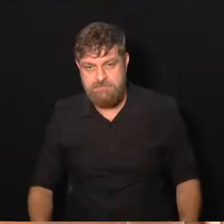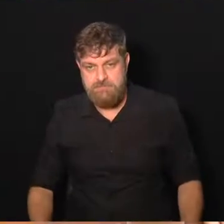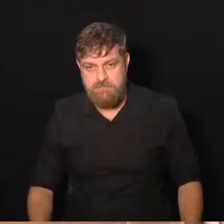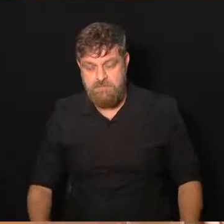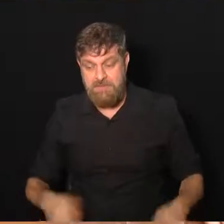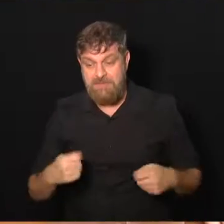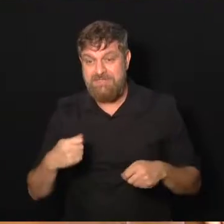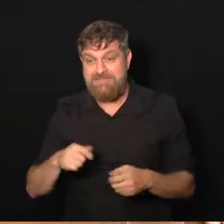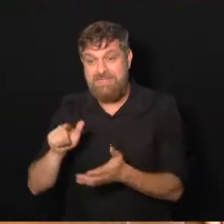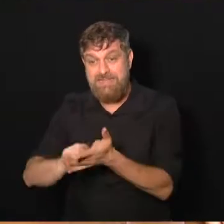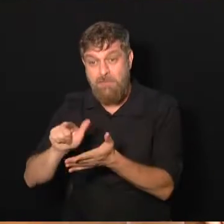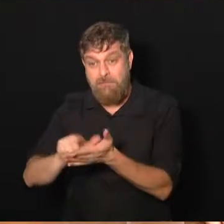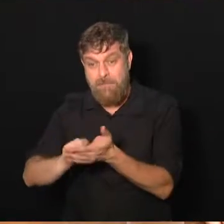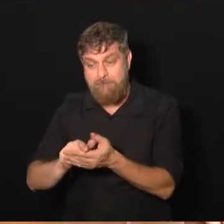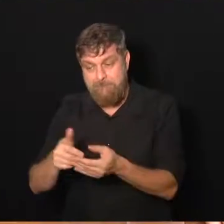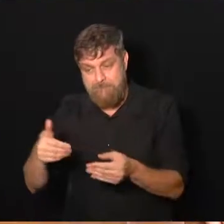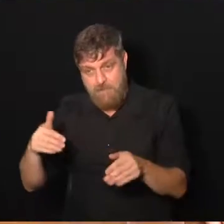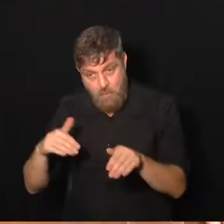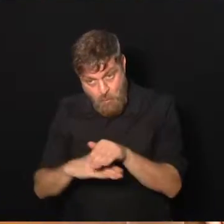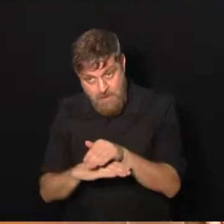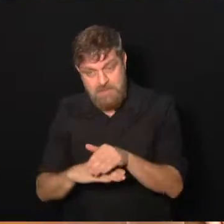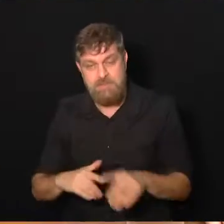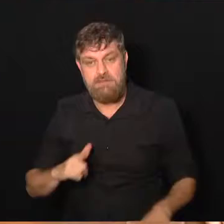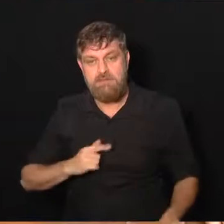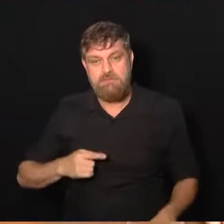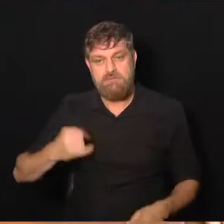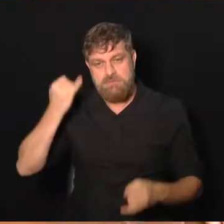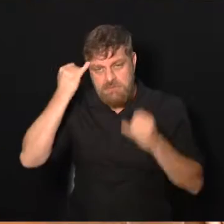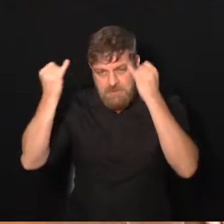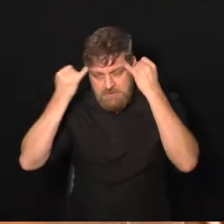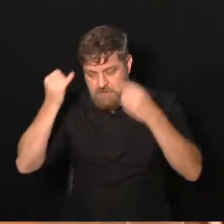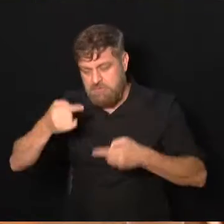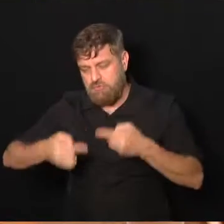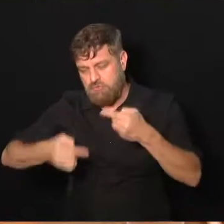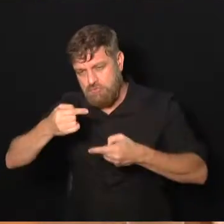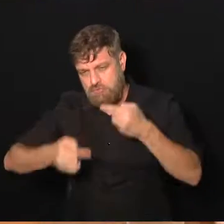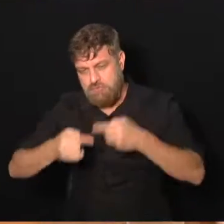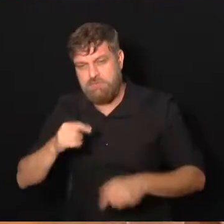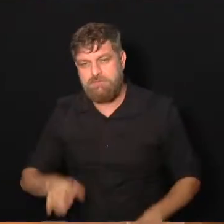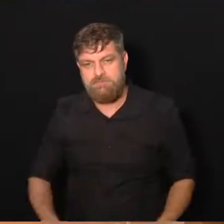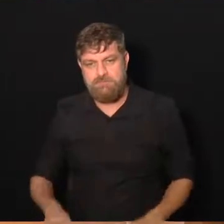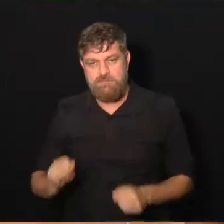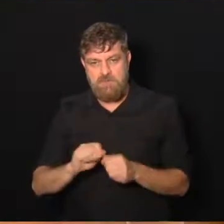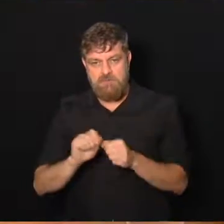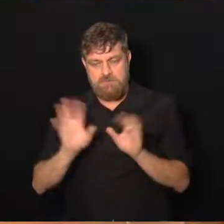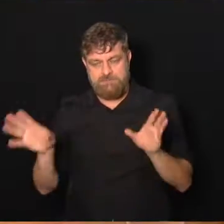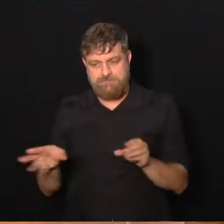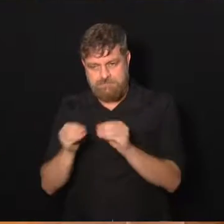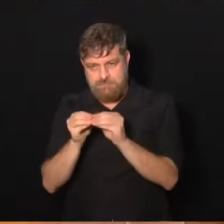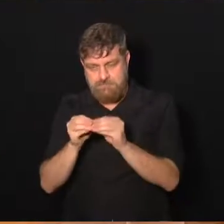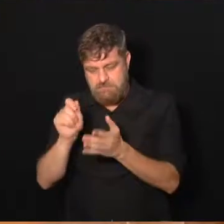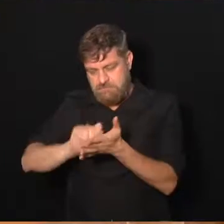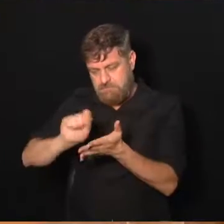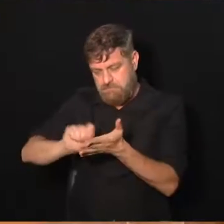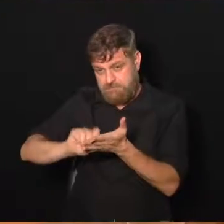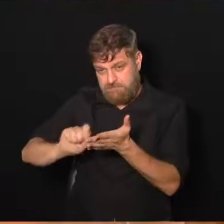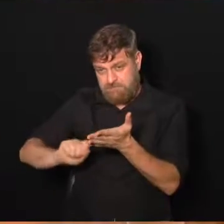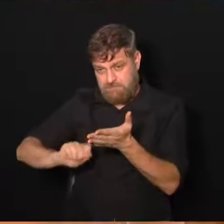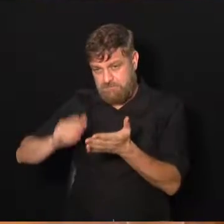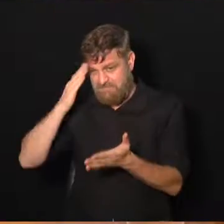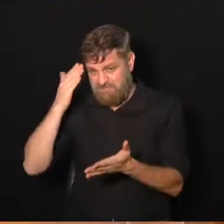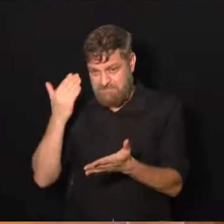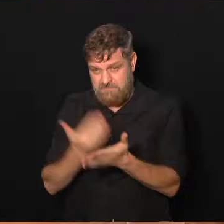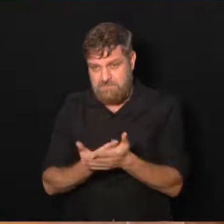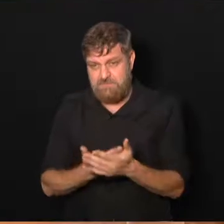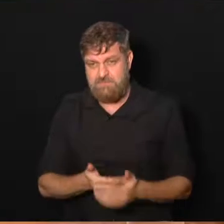aqui a gente colocou as ideias que foram discutidas naquele dia. A gente fez aqui um breve relato. E eu tenho certeza que do que